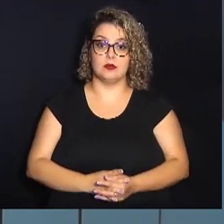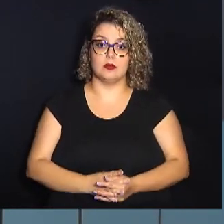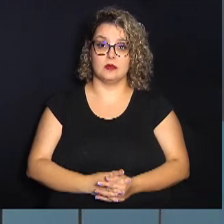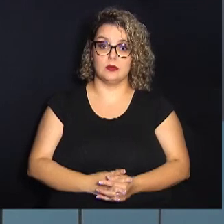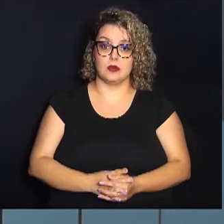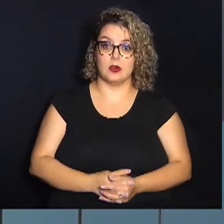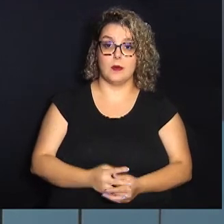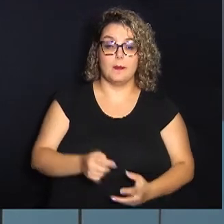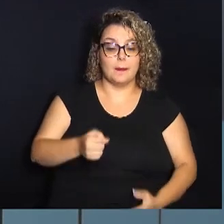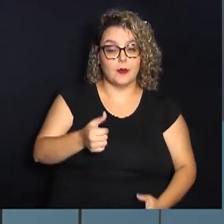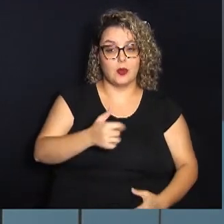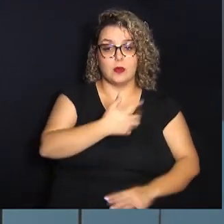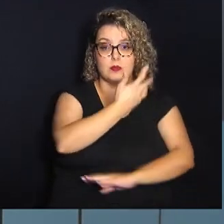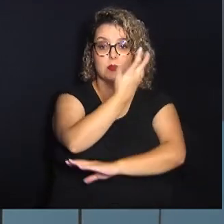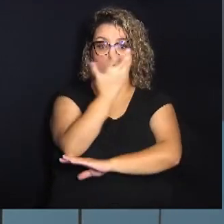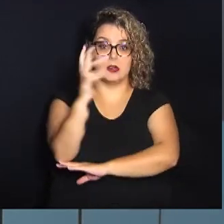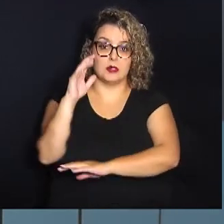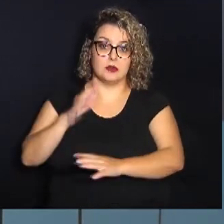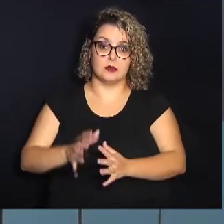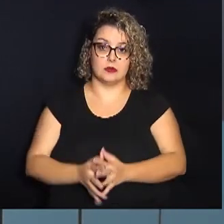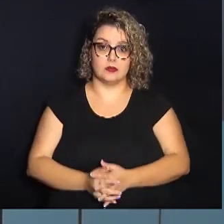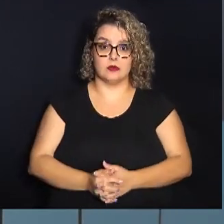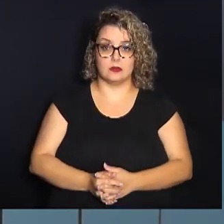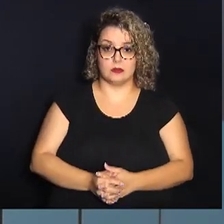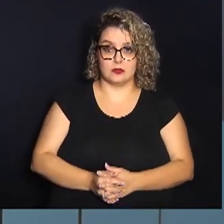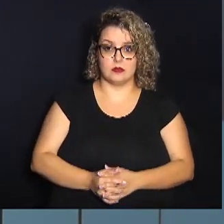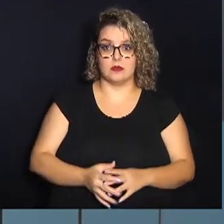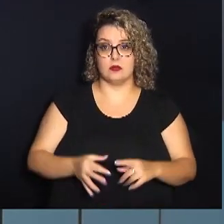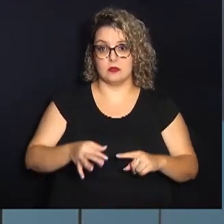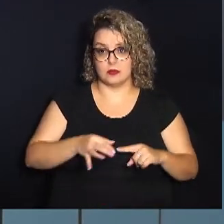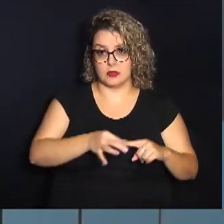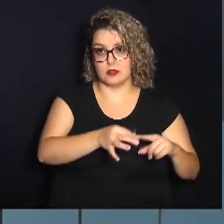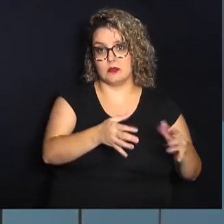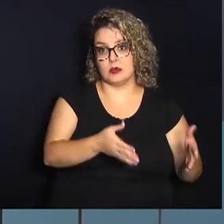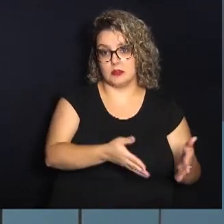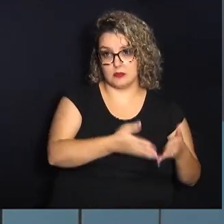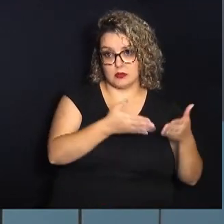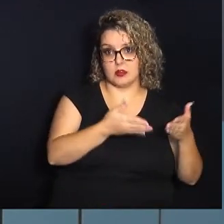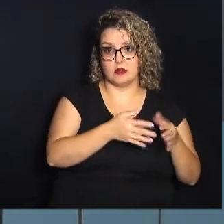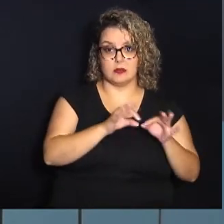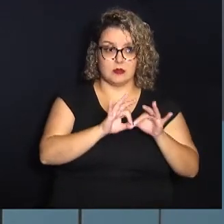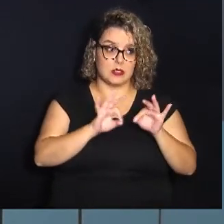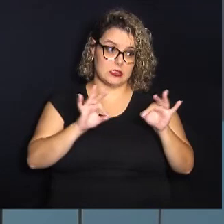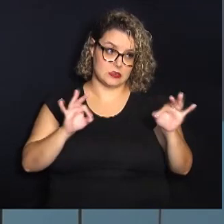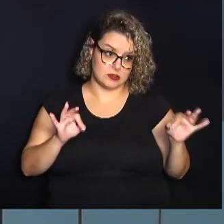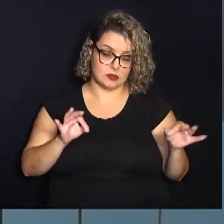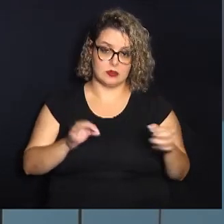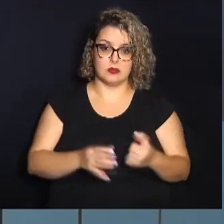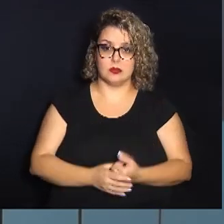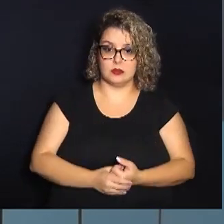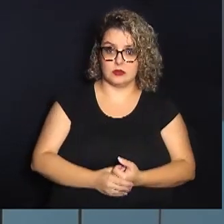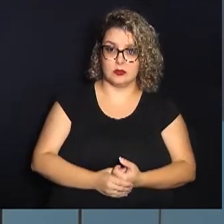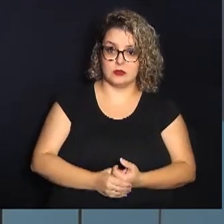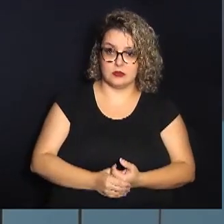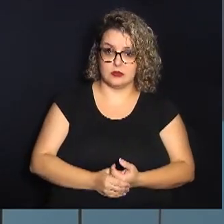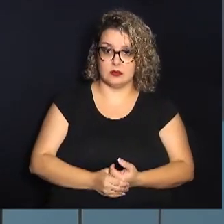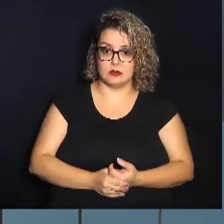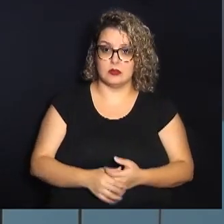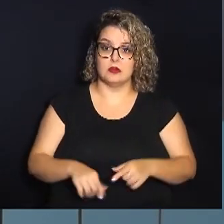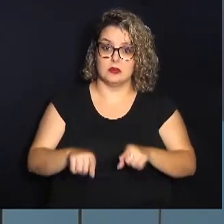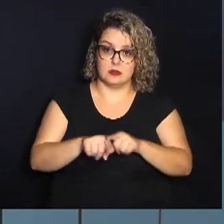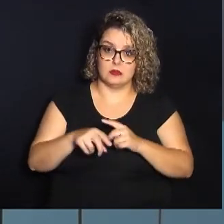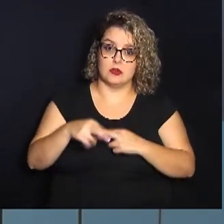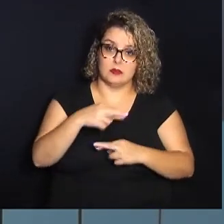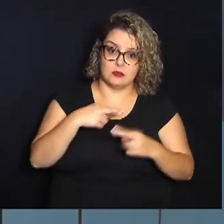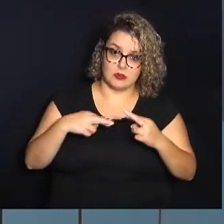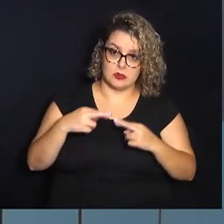dessa arborização justamente nos territórios mais pobres, nos territórios mais afastados, e talvez isso também tenha uma ligação direta